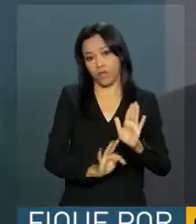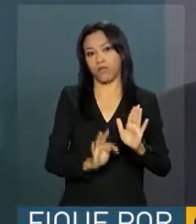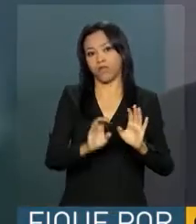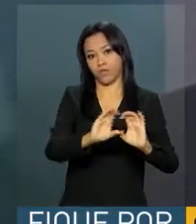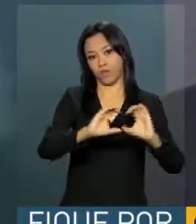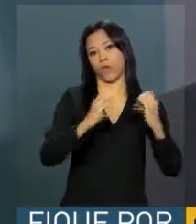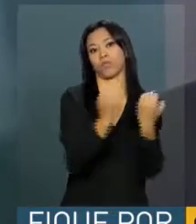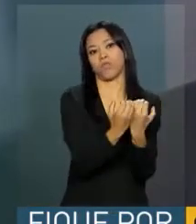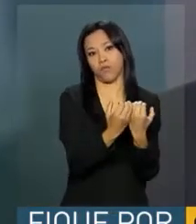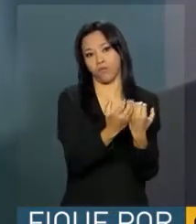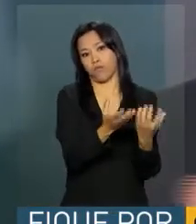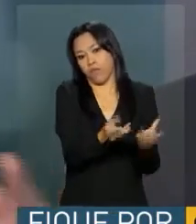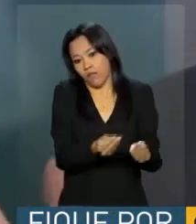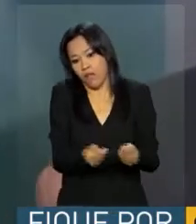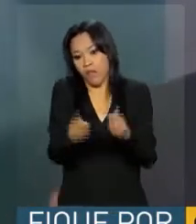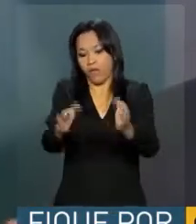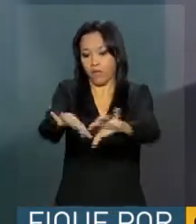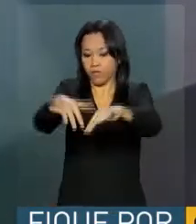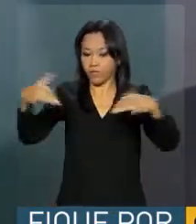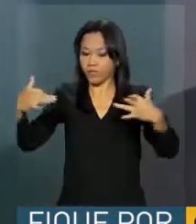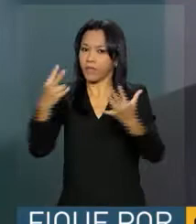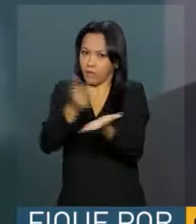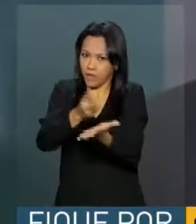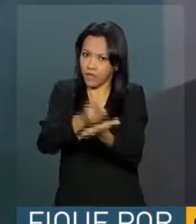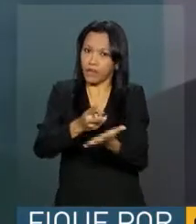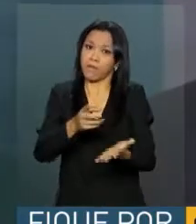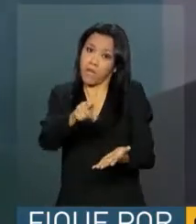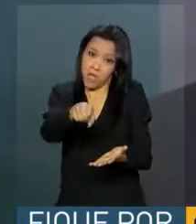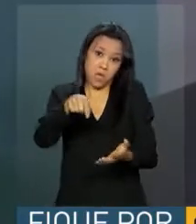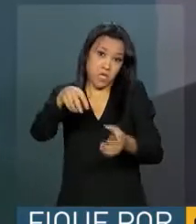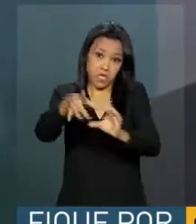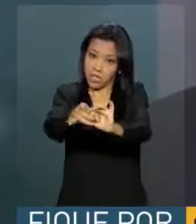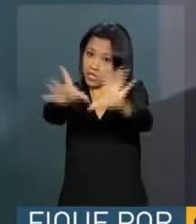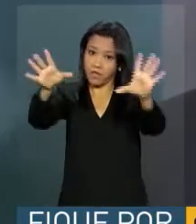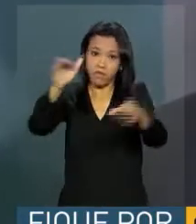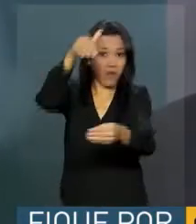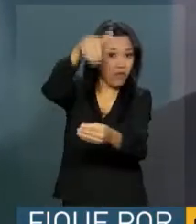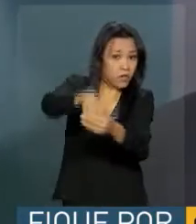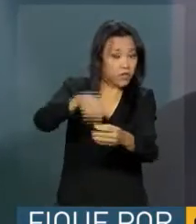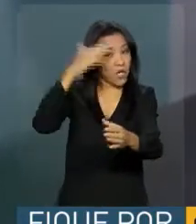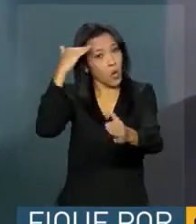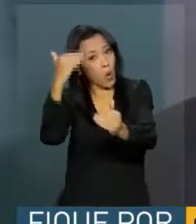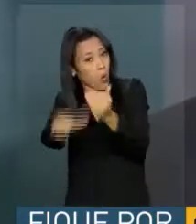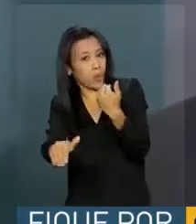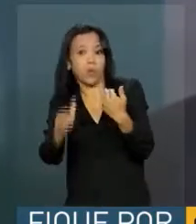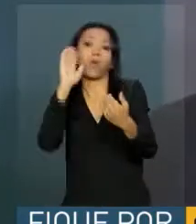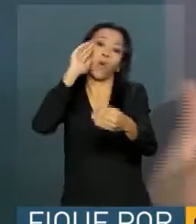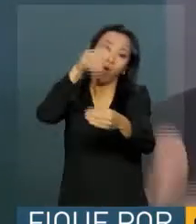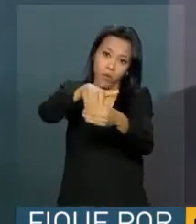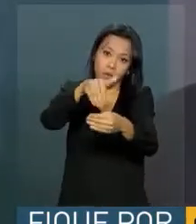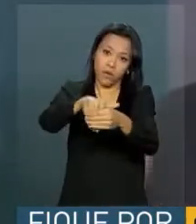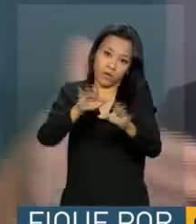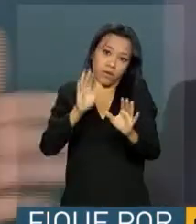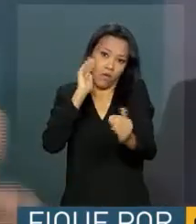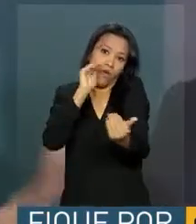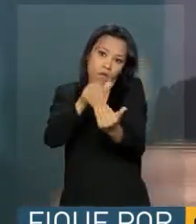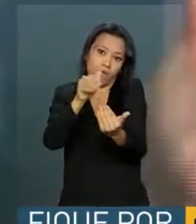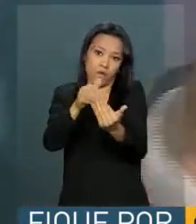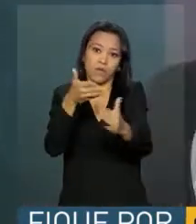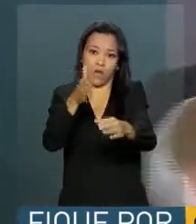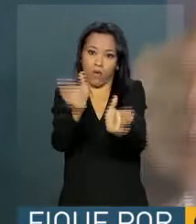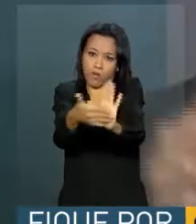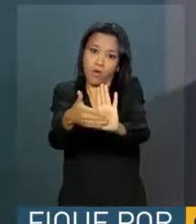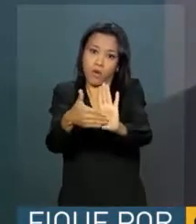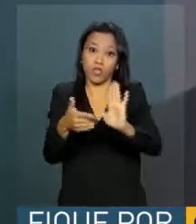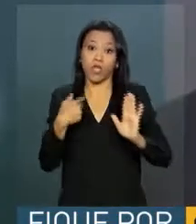vamos discutir, mas, evidentemente, o Congresso soberano, como em qualquer democracia, para tomar a sua decisão, né? Nós fazemos a proposta,